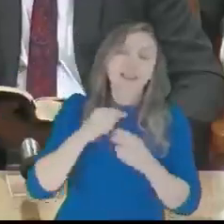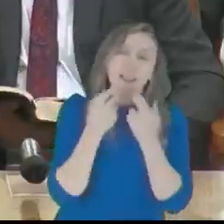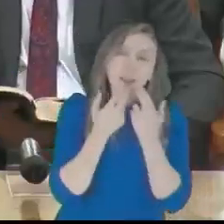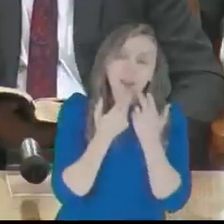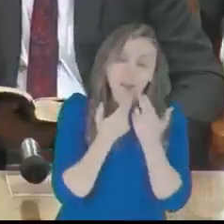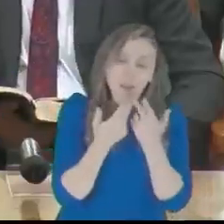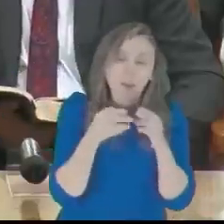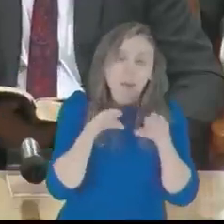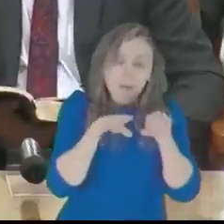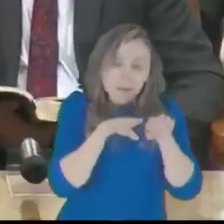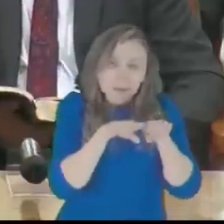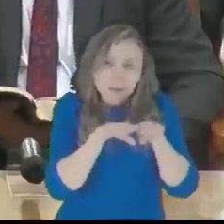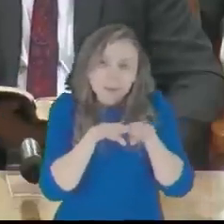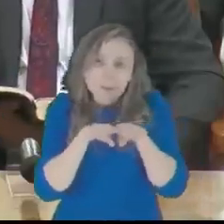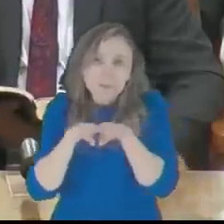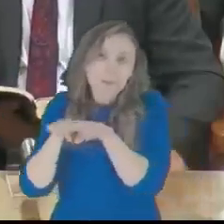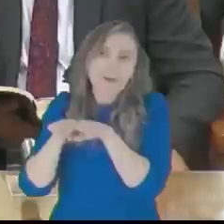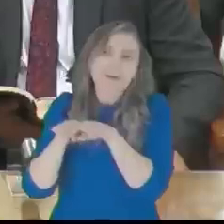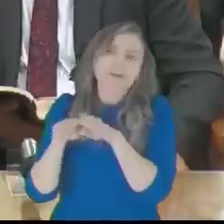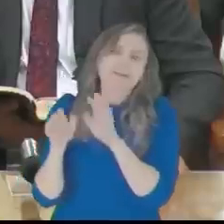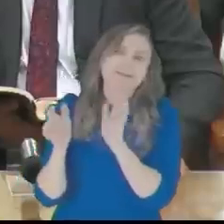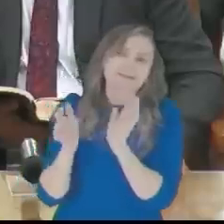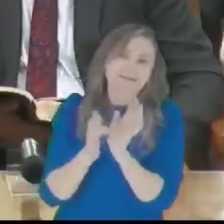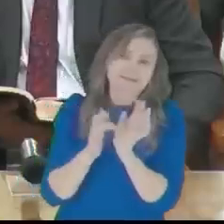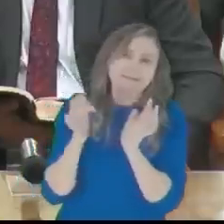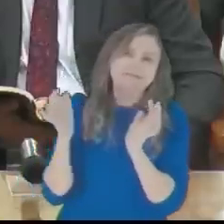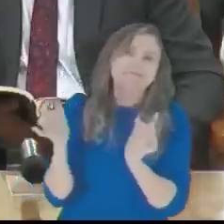outro igual a Jesus.